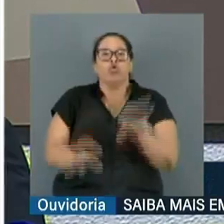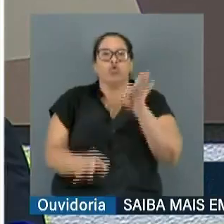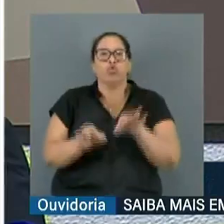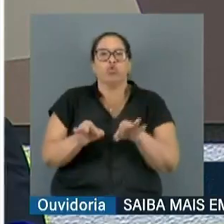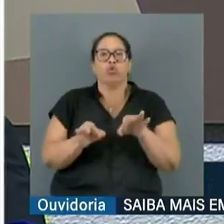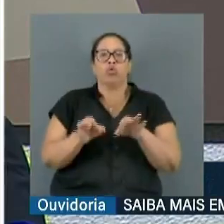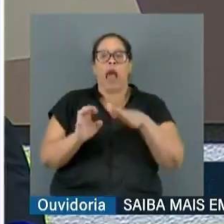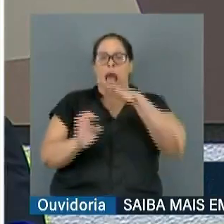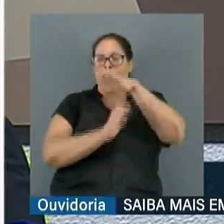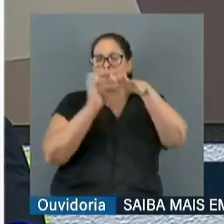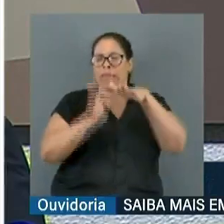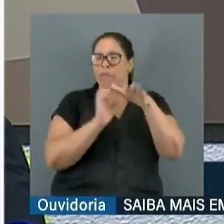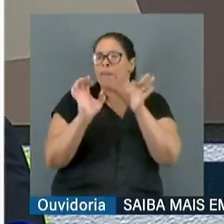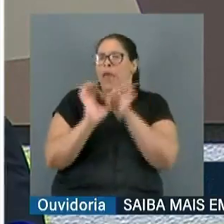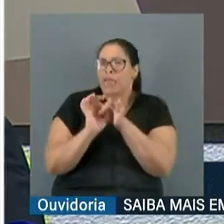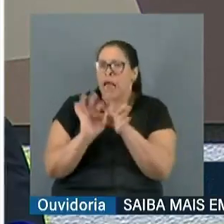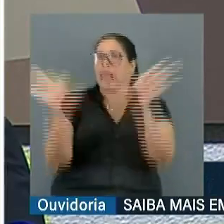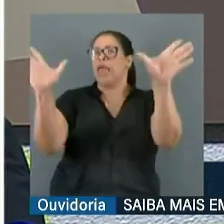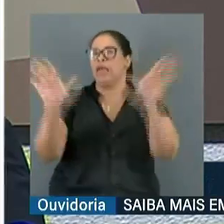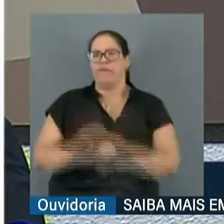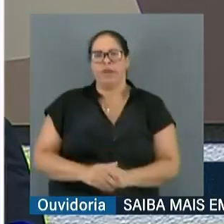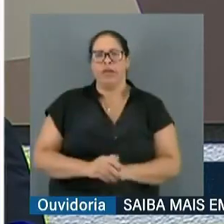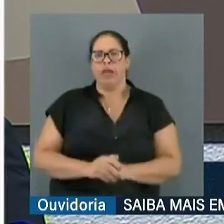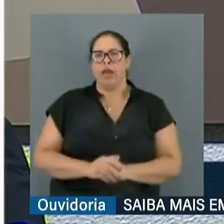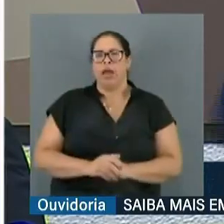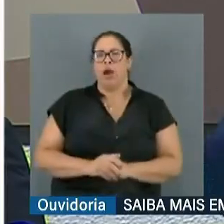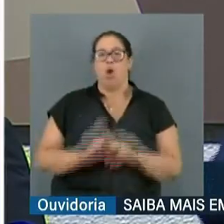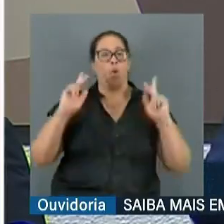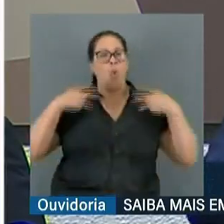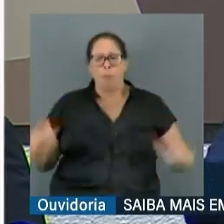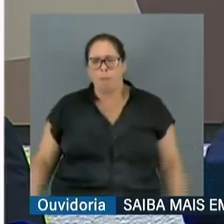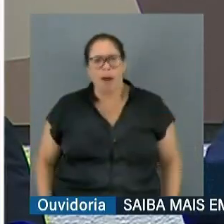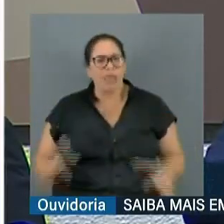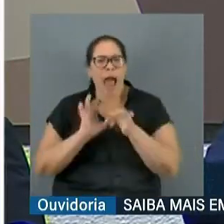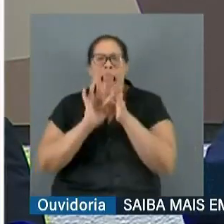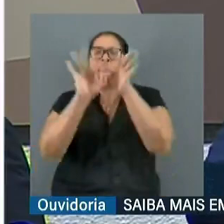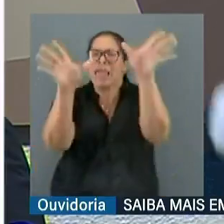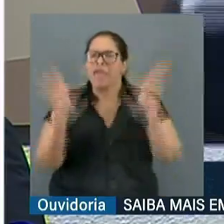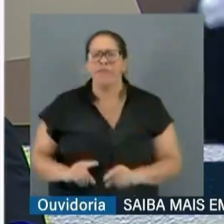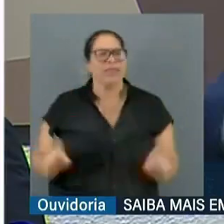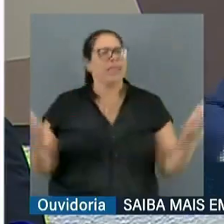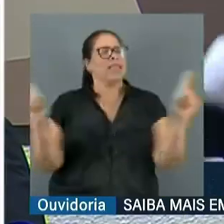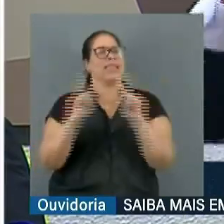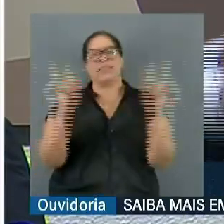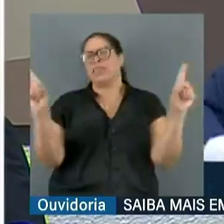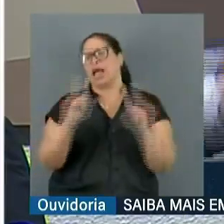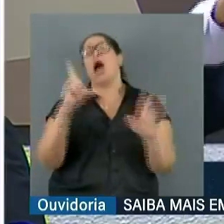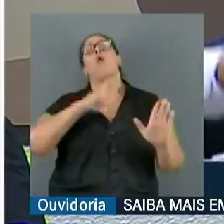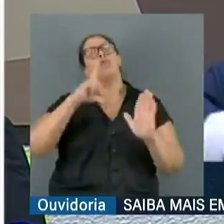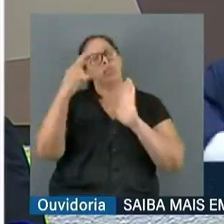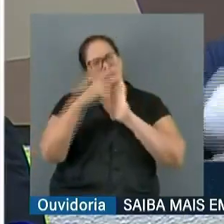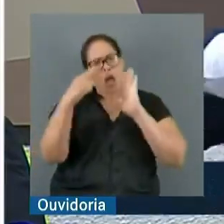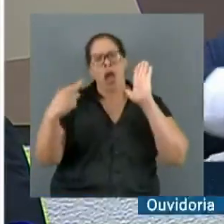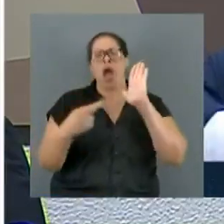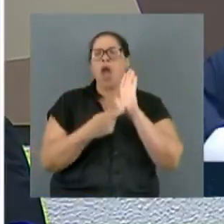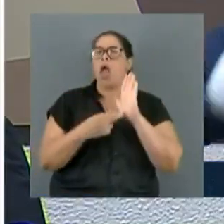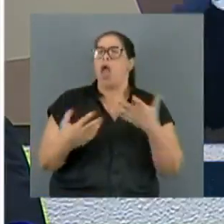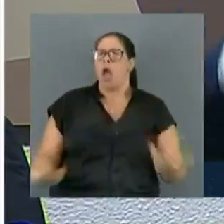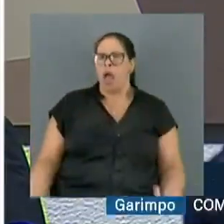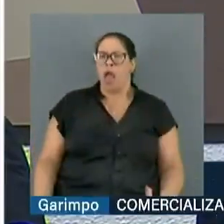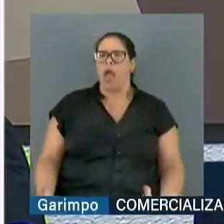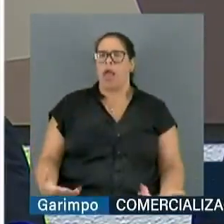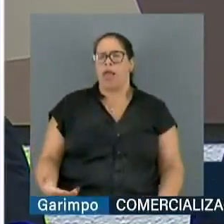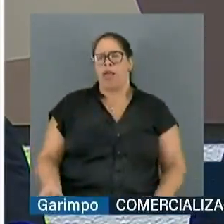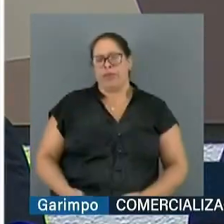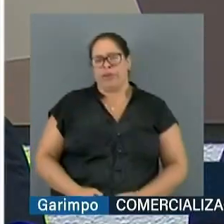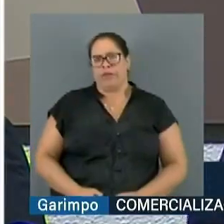vou começar contigo Carol te perguntando até aqui como é que você tem acompanhado me parece que há posições diferentes né do Flávio Dino e do